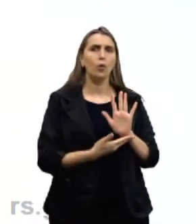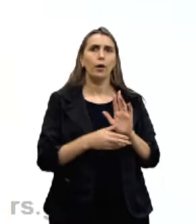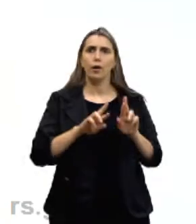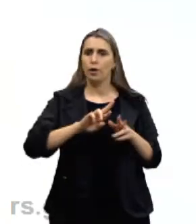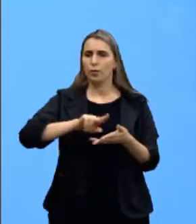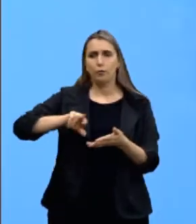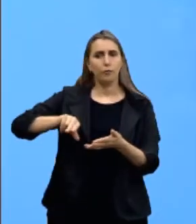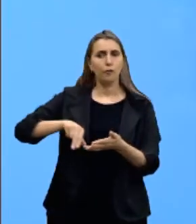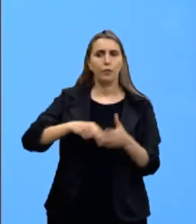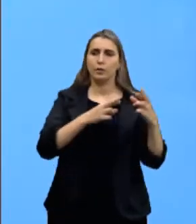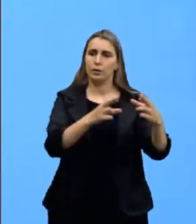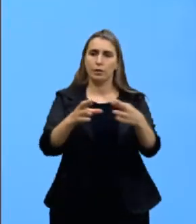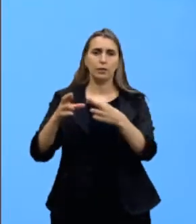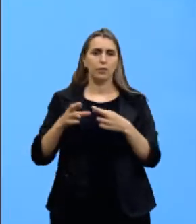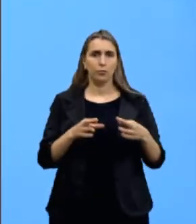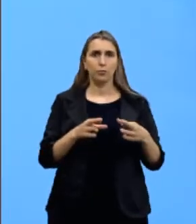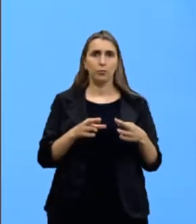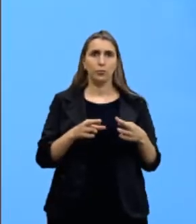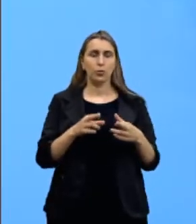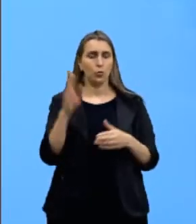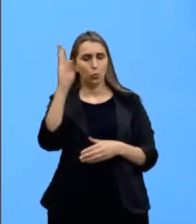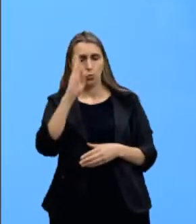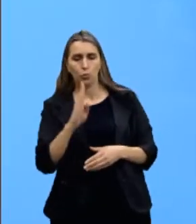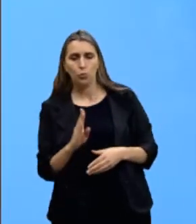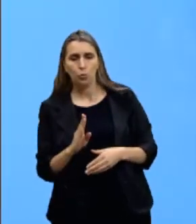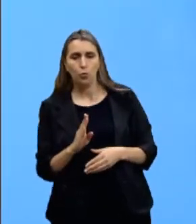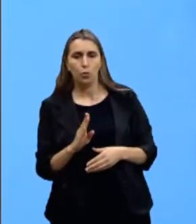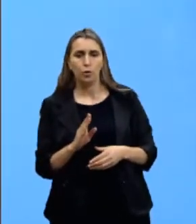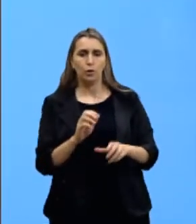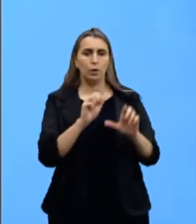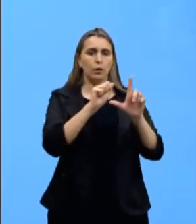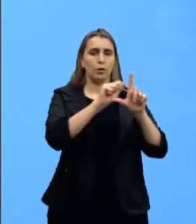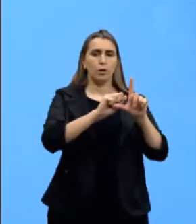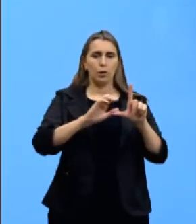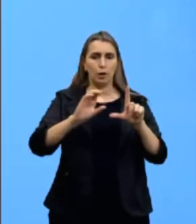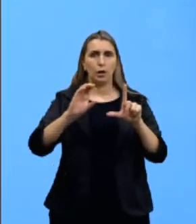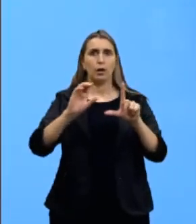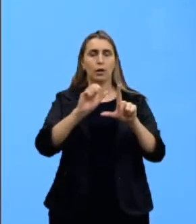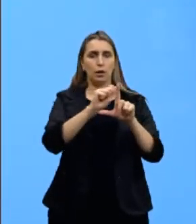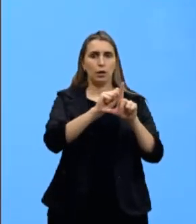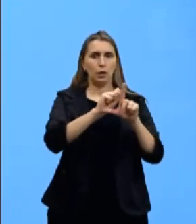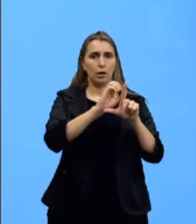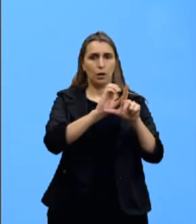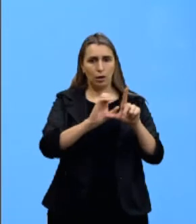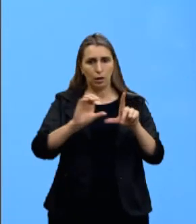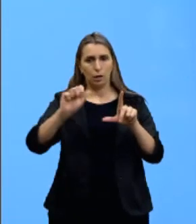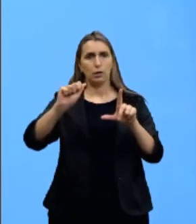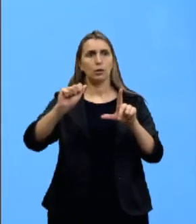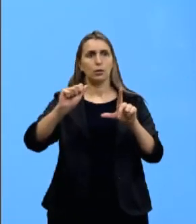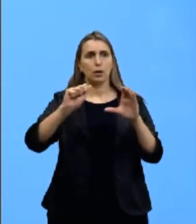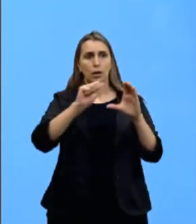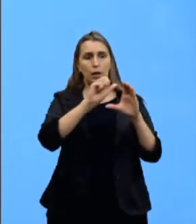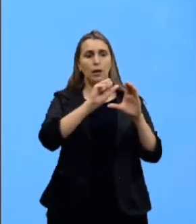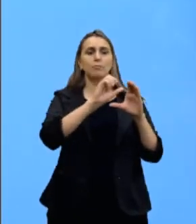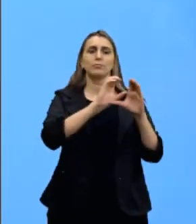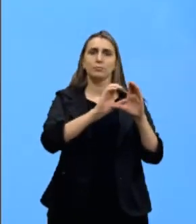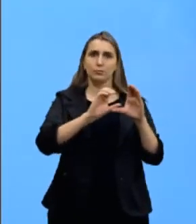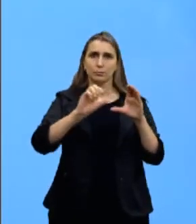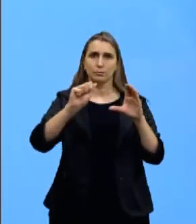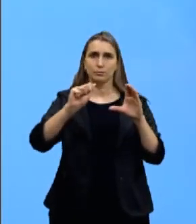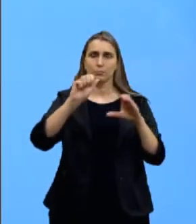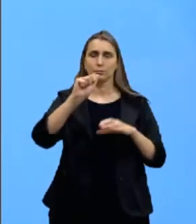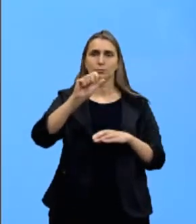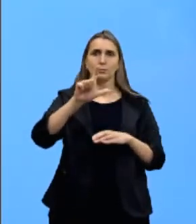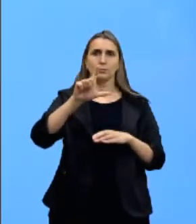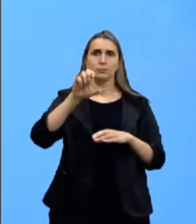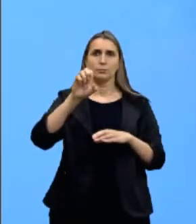as várias regiões do Brasil o Alencar também um cara importante nesse contexto que ele vai fazer isso ele vai